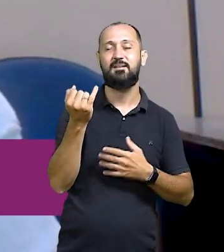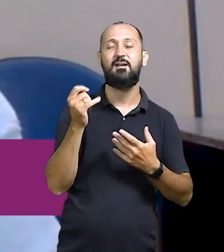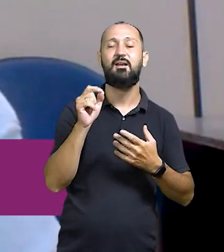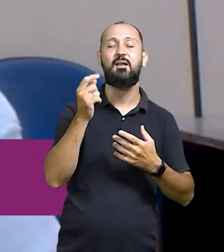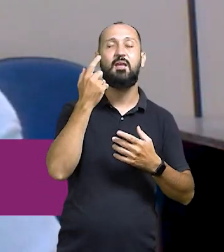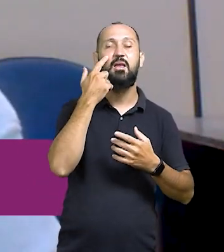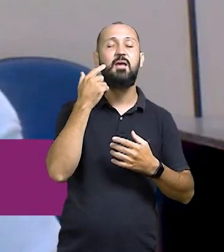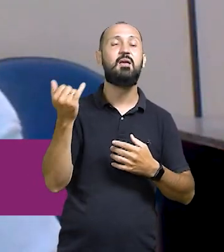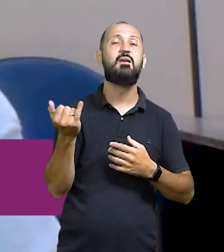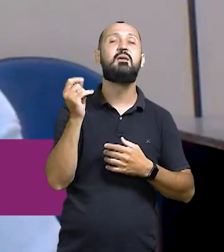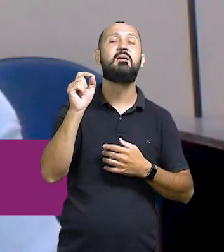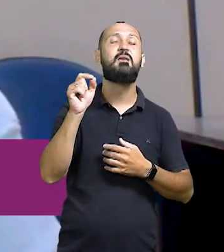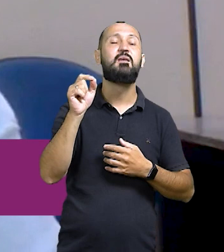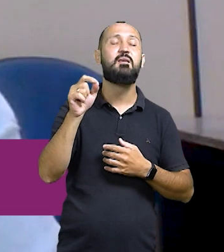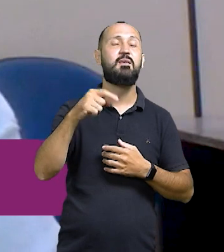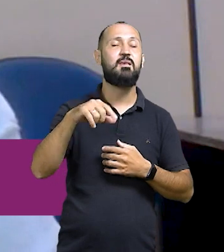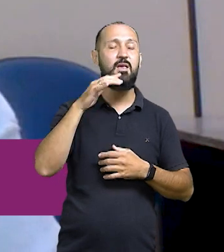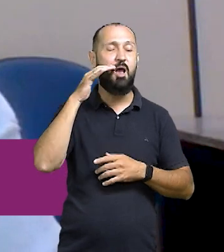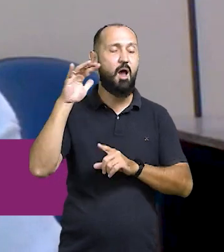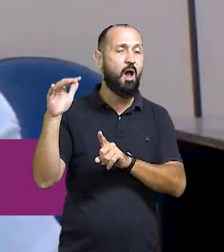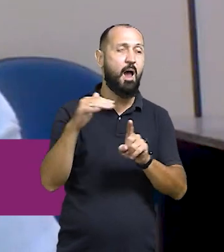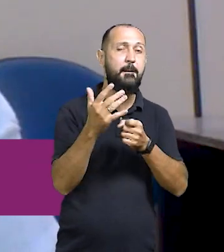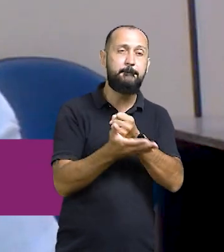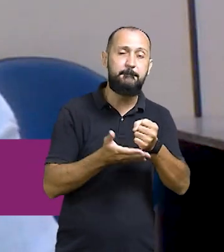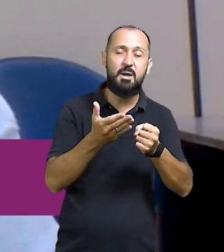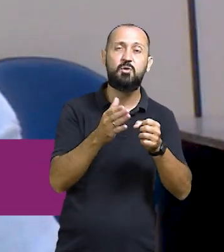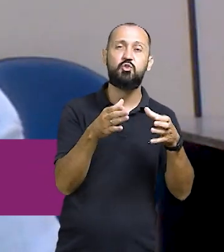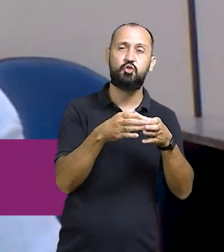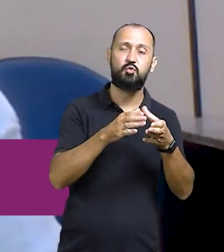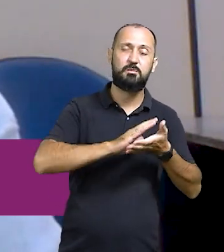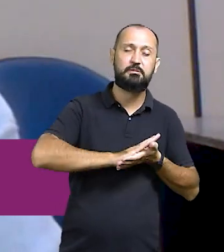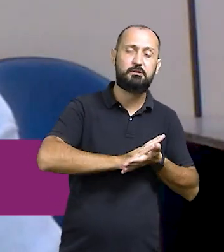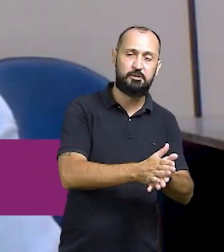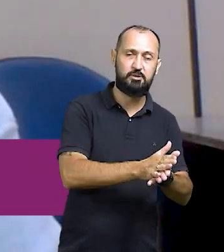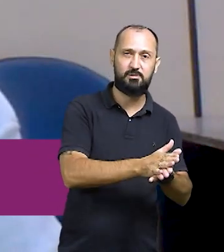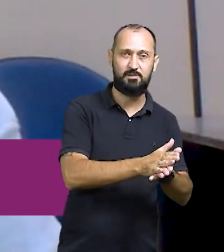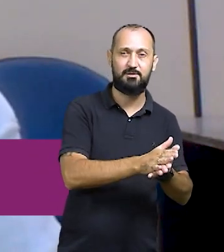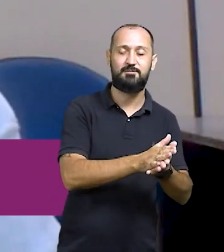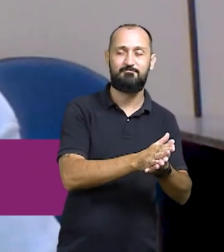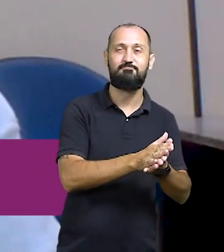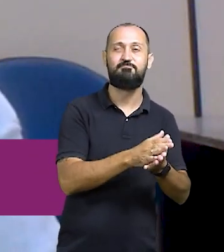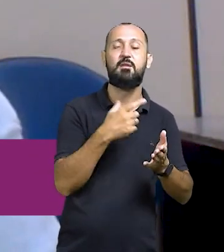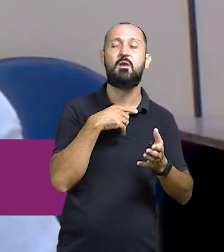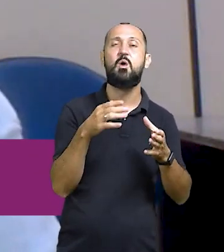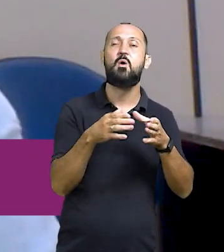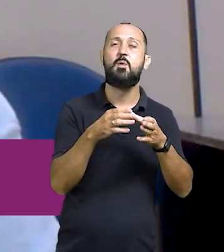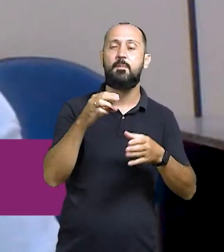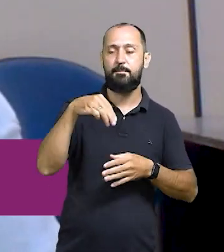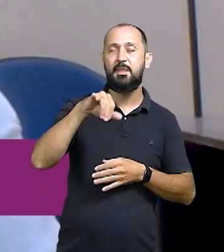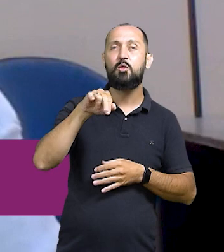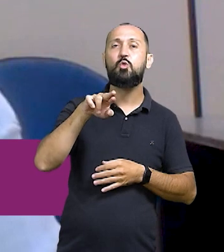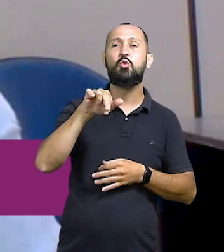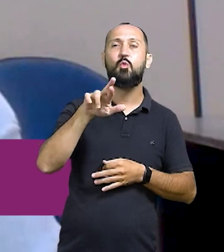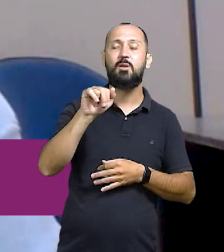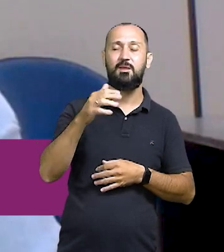principais desafios aí para esse ano, subsecretária? Você traz vários elementos muito